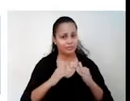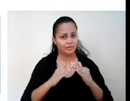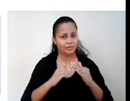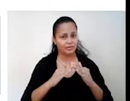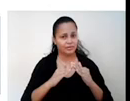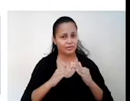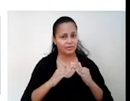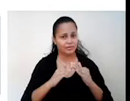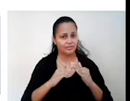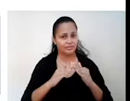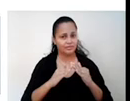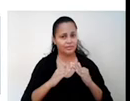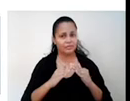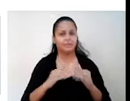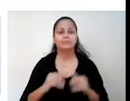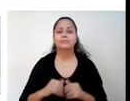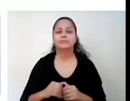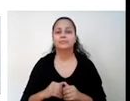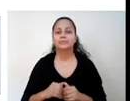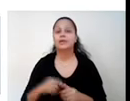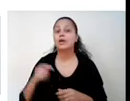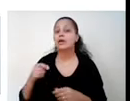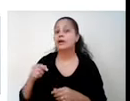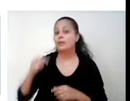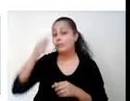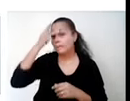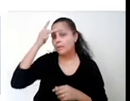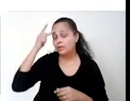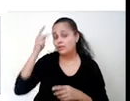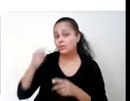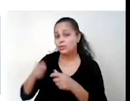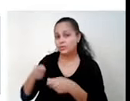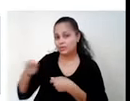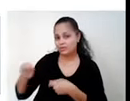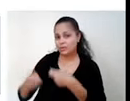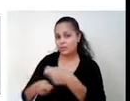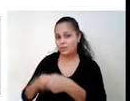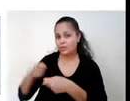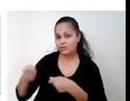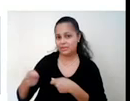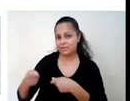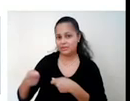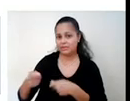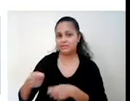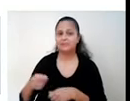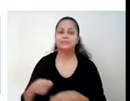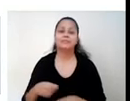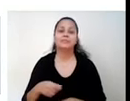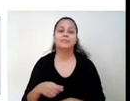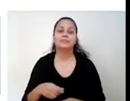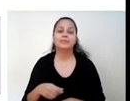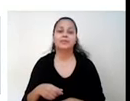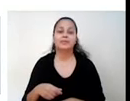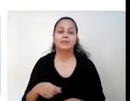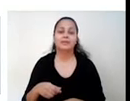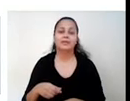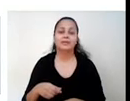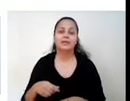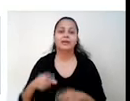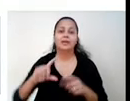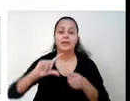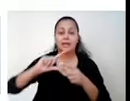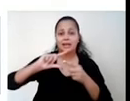burgos, que eram, basicamente, comerciantes e artesãos. Tá bom? Pessoal, na Idade Moderna,